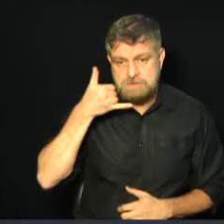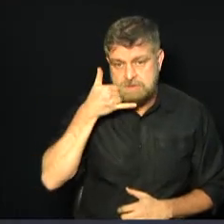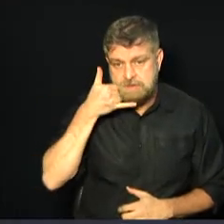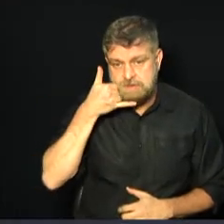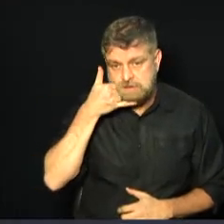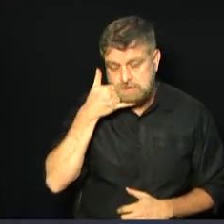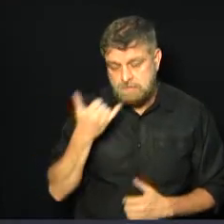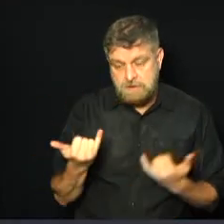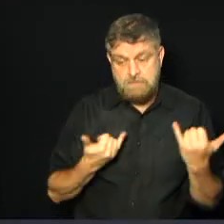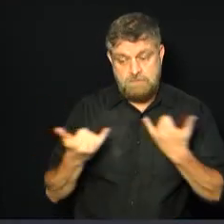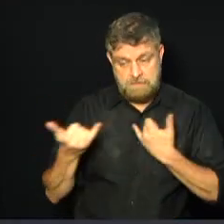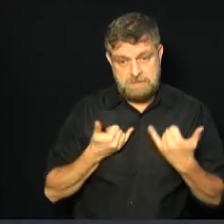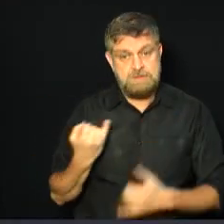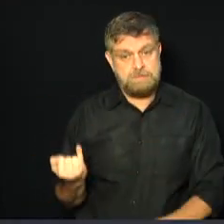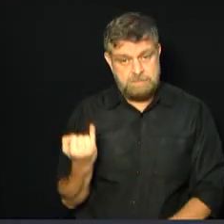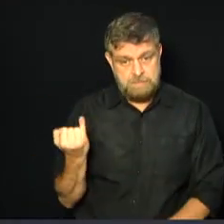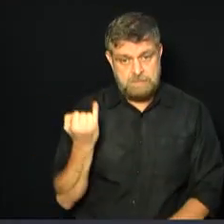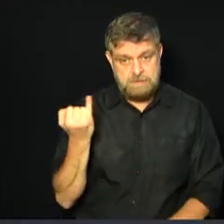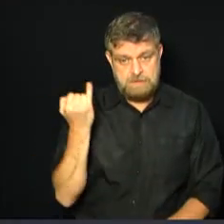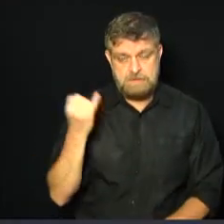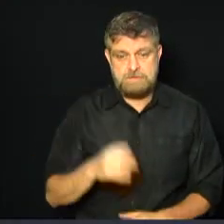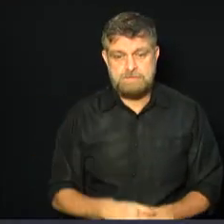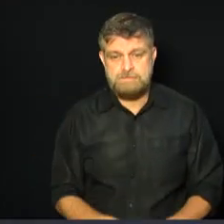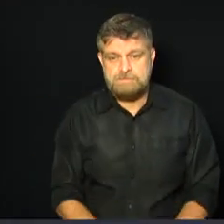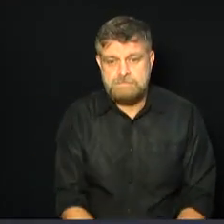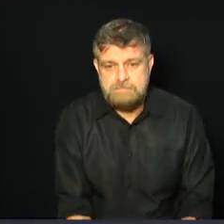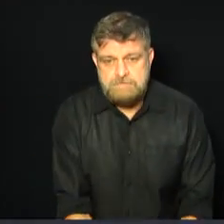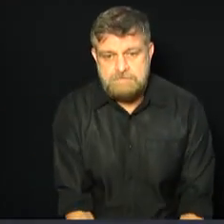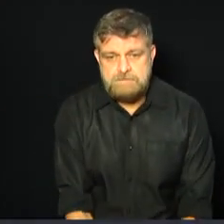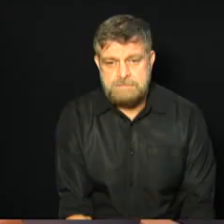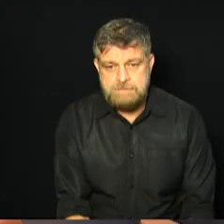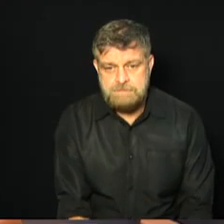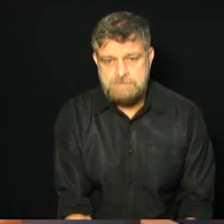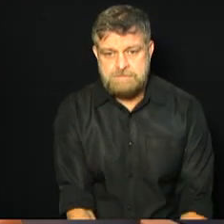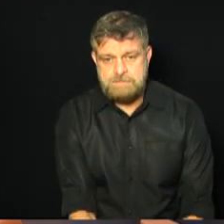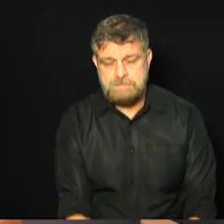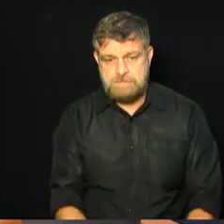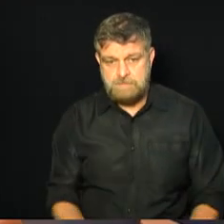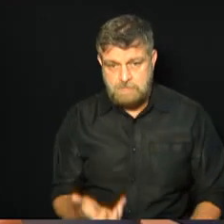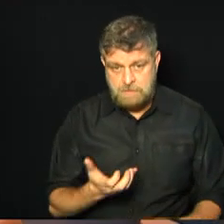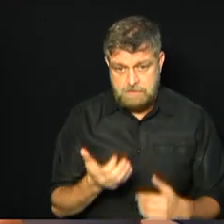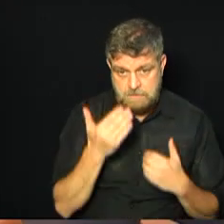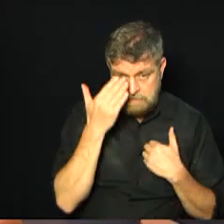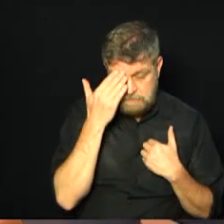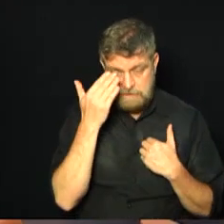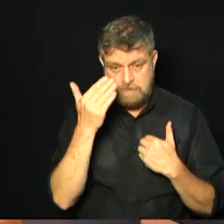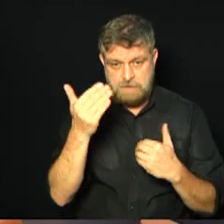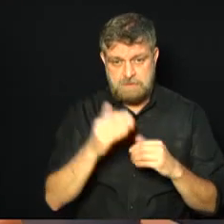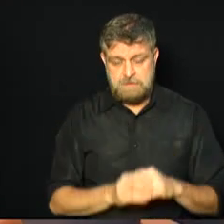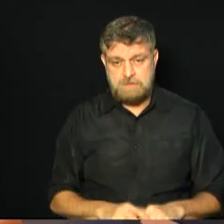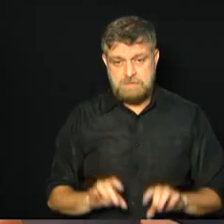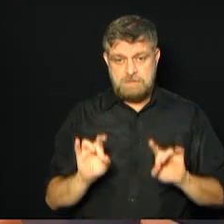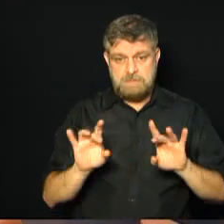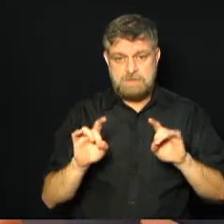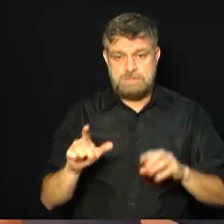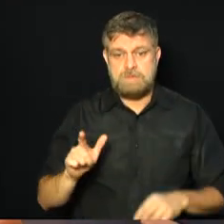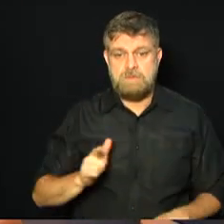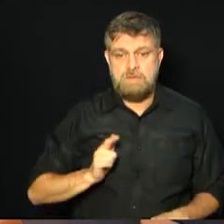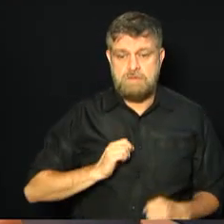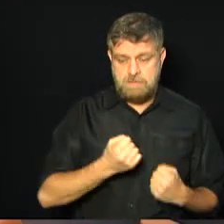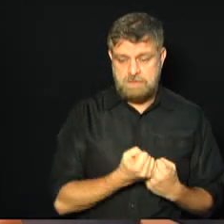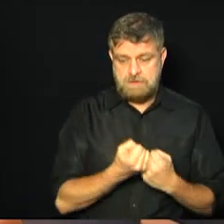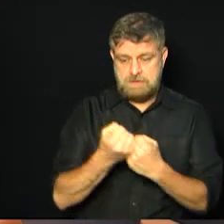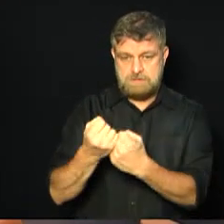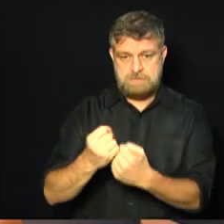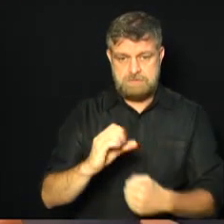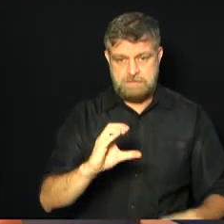informação importante para você. Ok. Vereador, eu quero fazer um agradecimento especial ao Cristiano, meu assessor. Ele